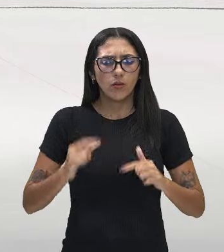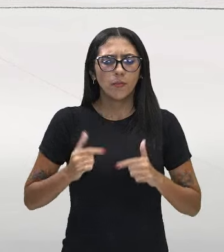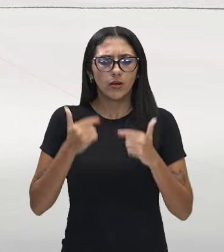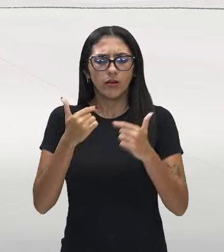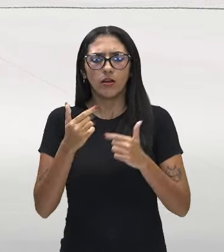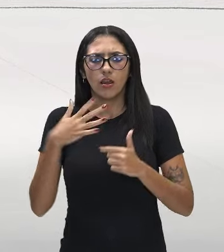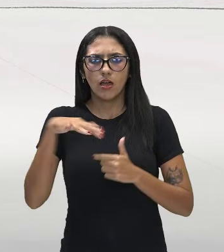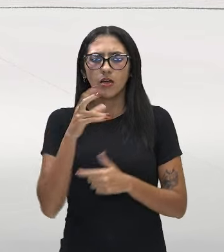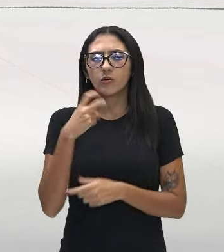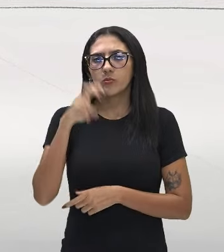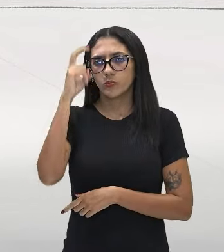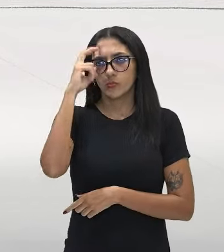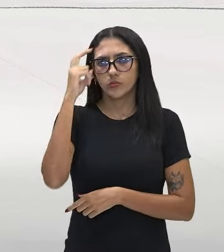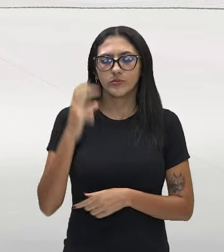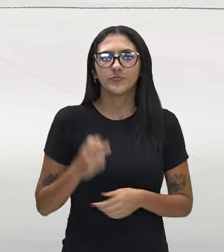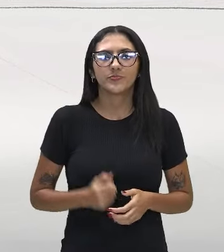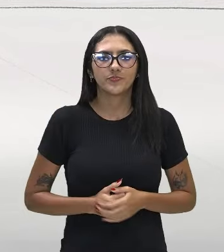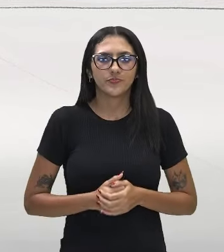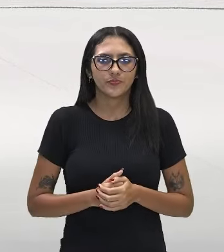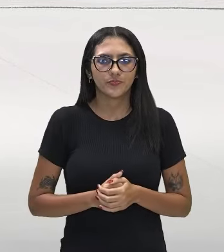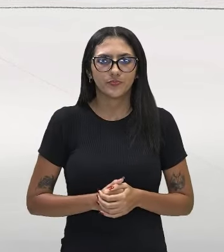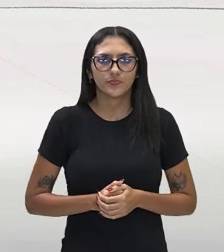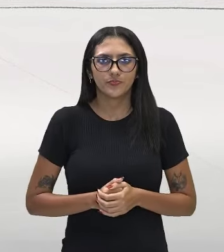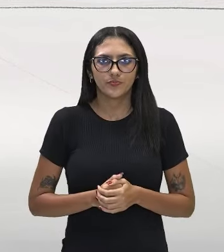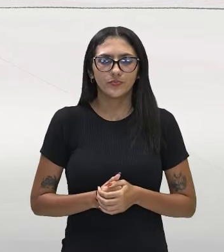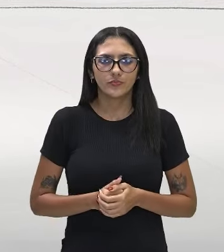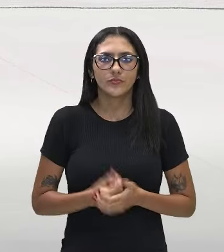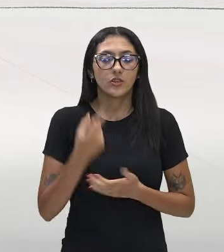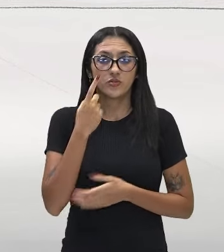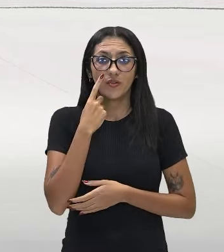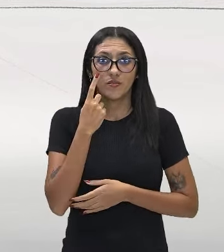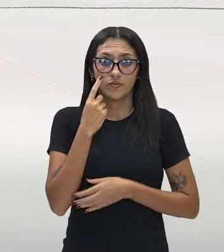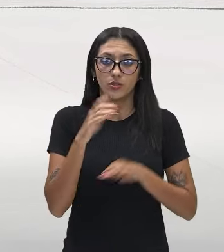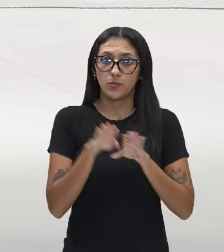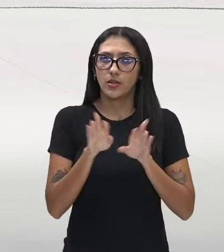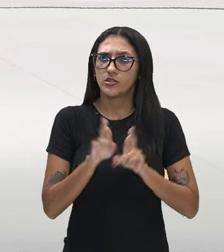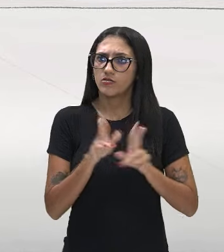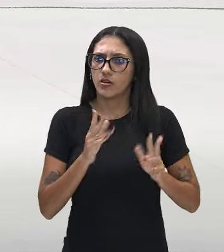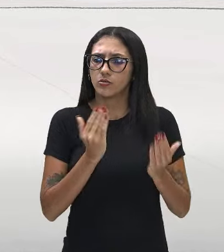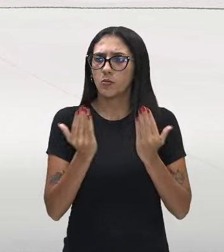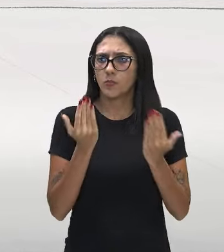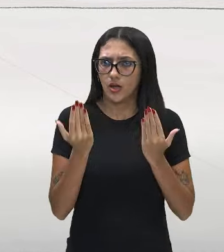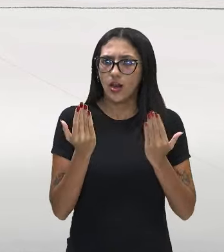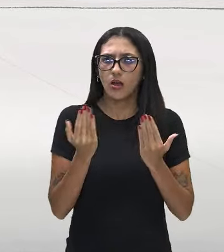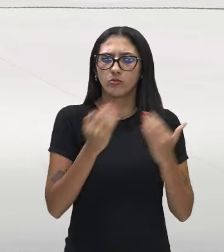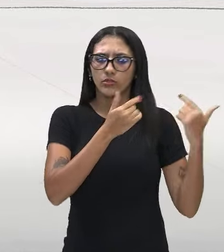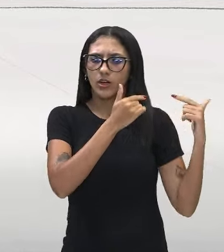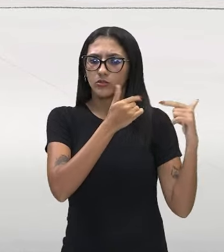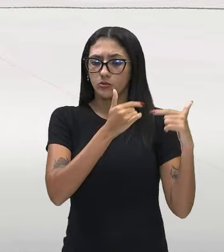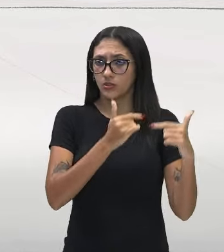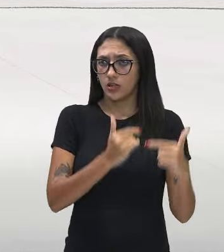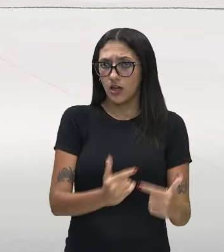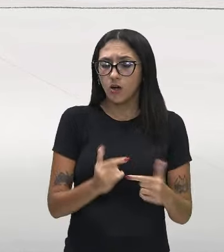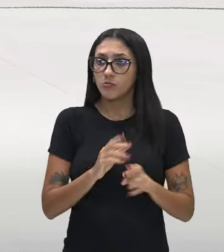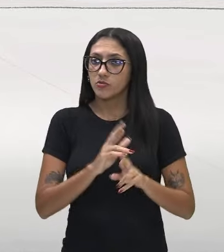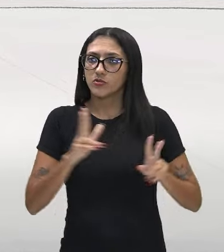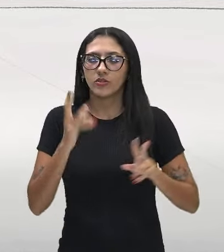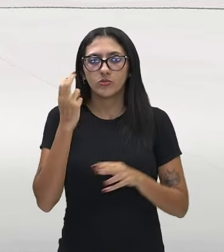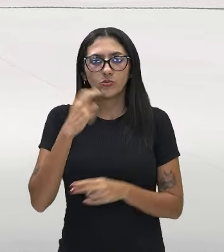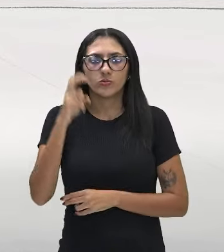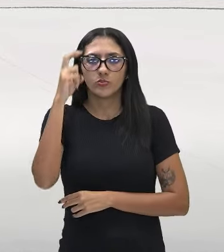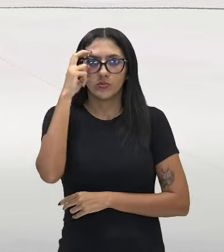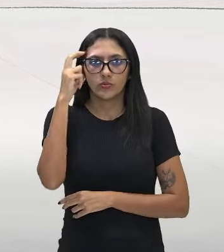Então, a gente vai ver também a diferença do empreendedorismo tradicional e o cultural, né, Marcos? Isso, vamos ver essa diferença